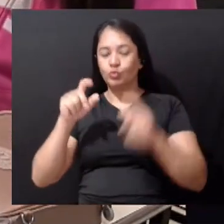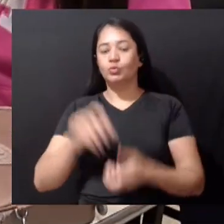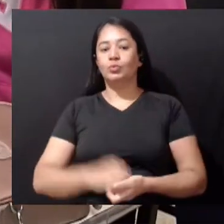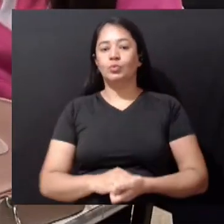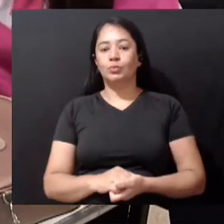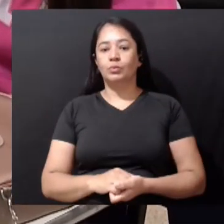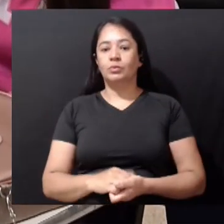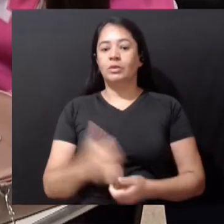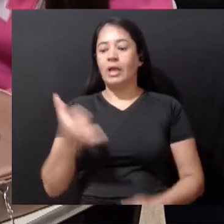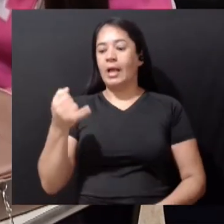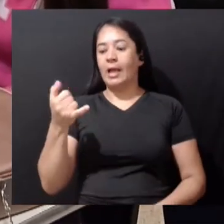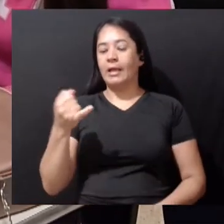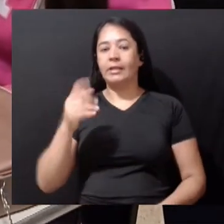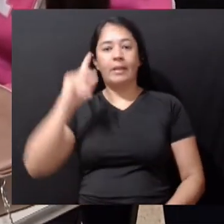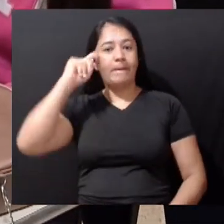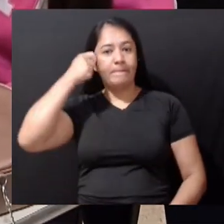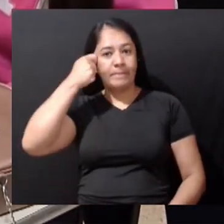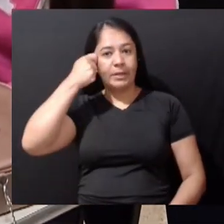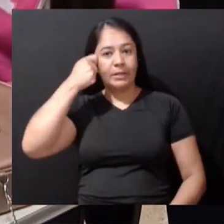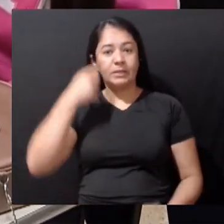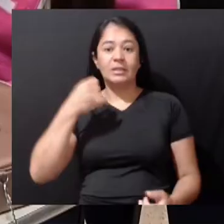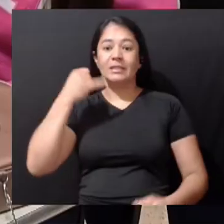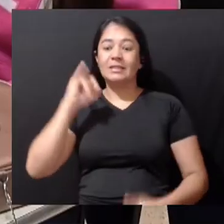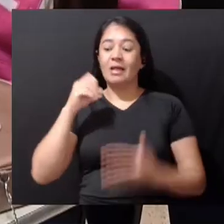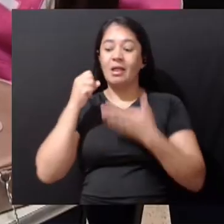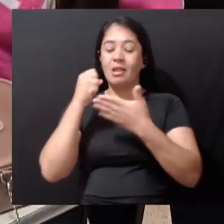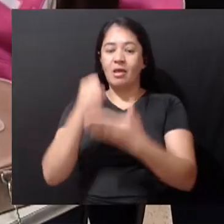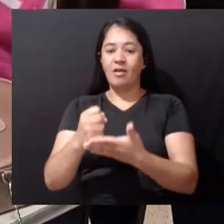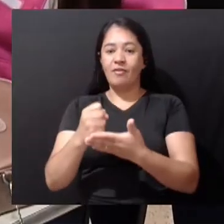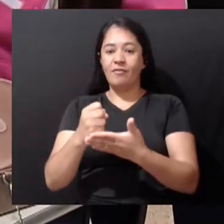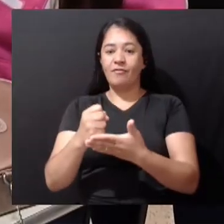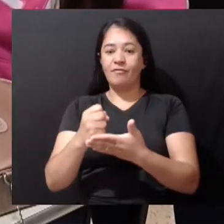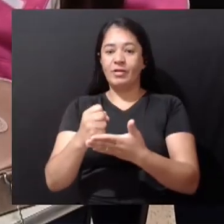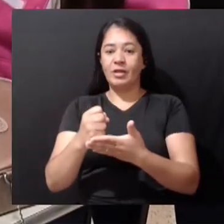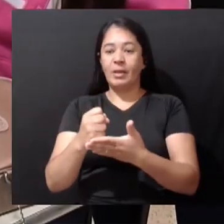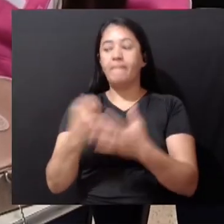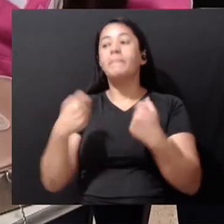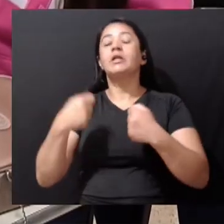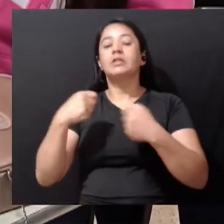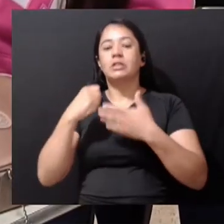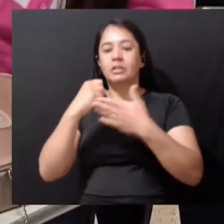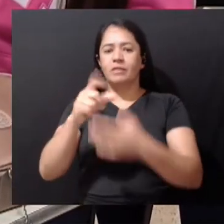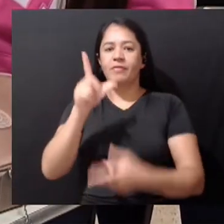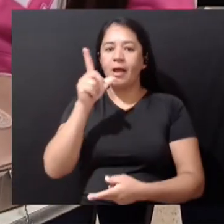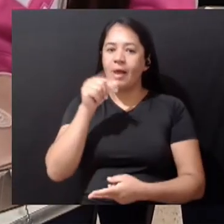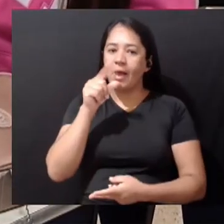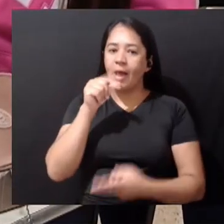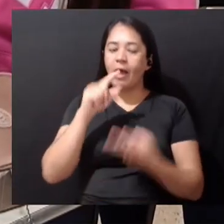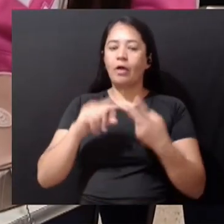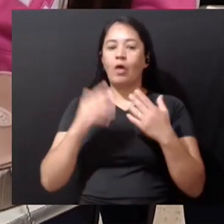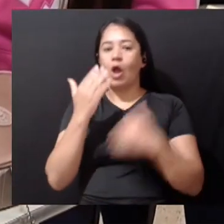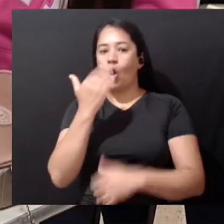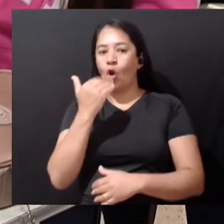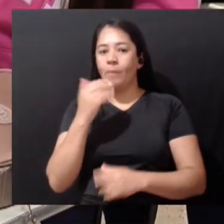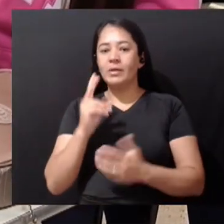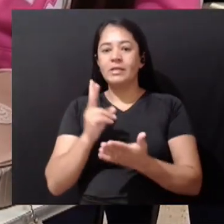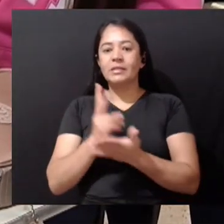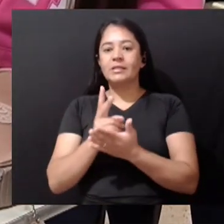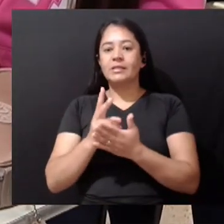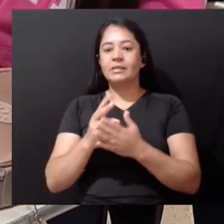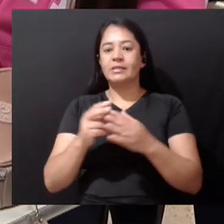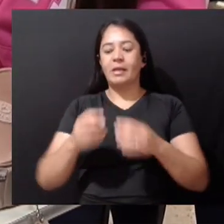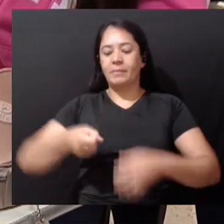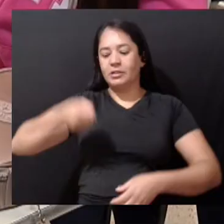preta e, se ele for levar, é indicado que ele leve, né? Água e alimento sempre em embalagens transparentes.